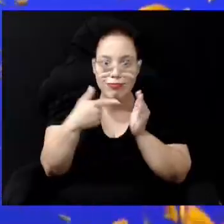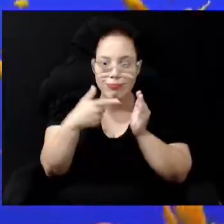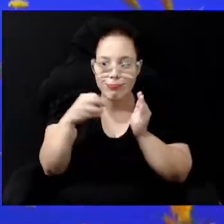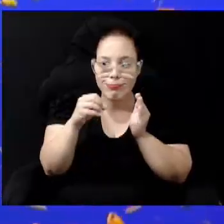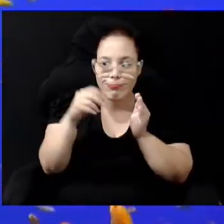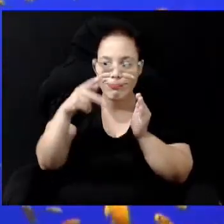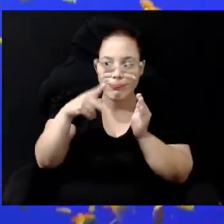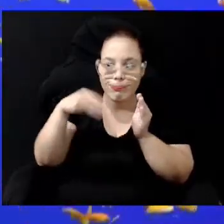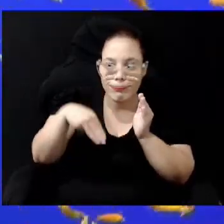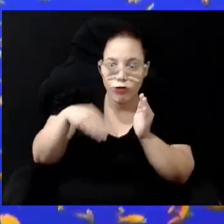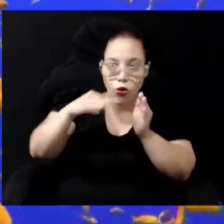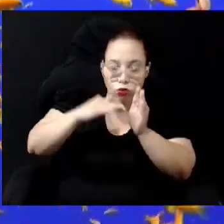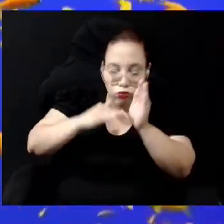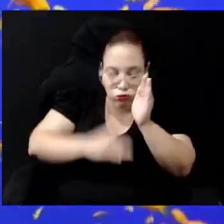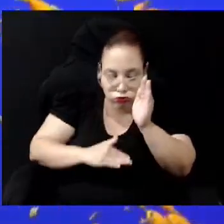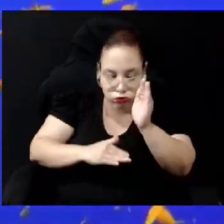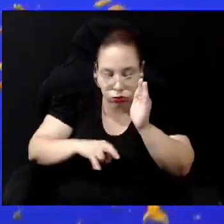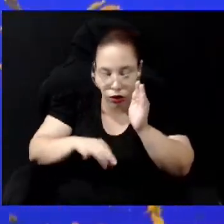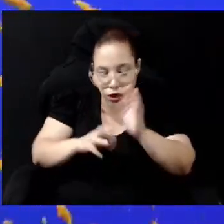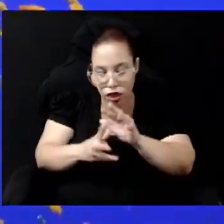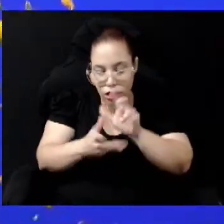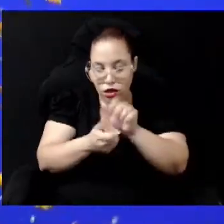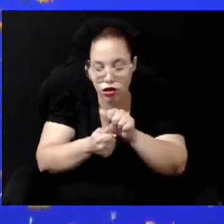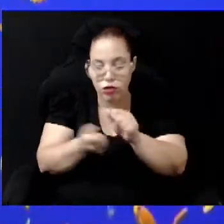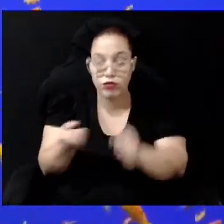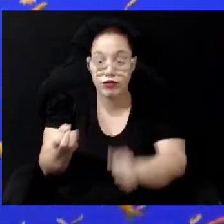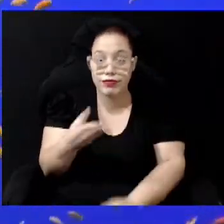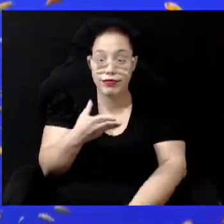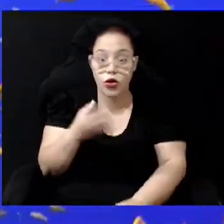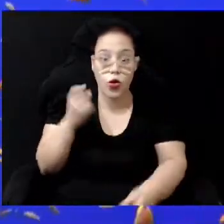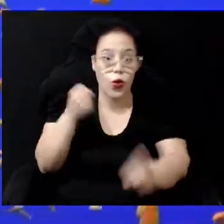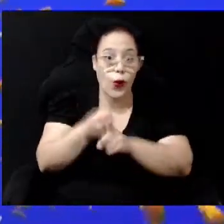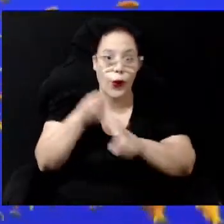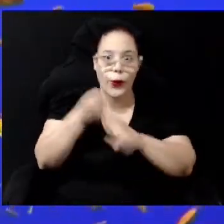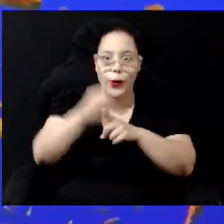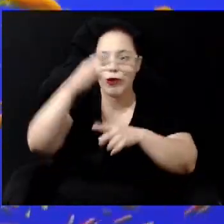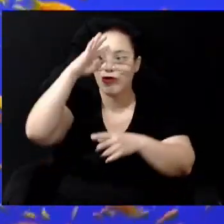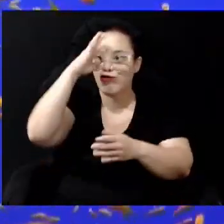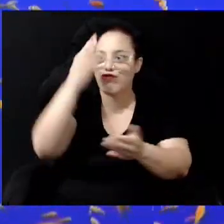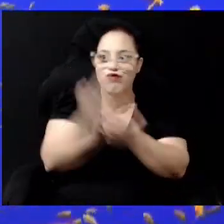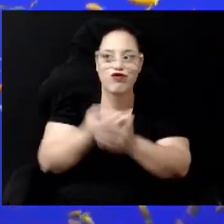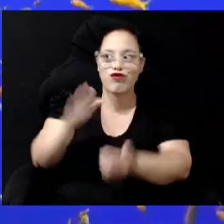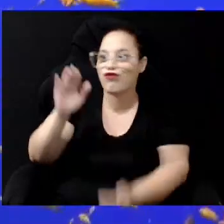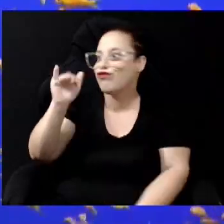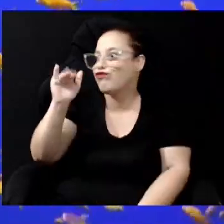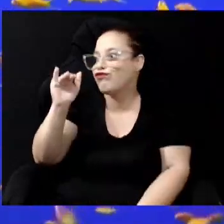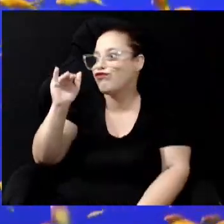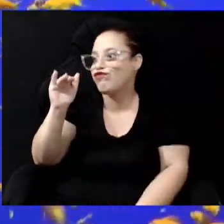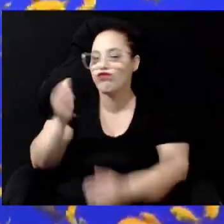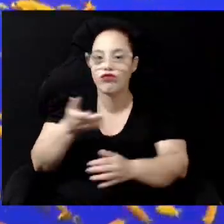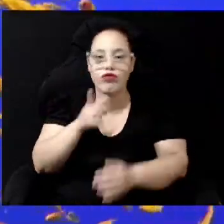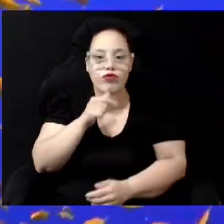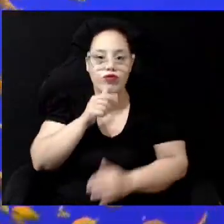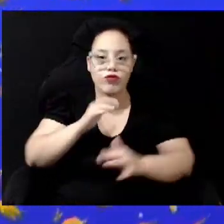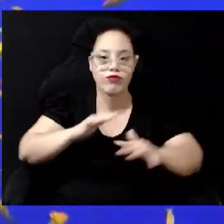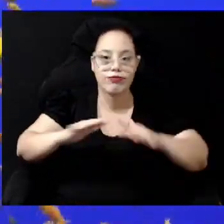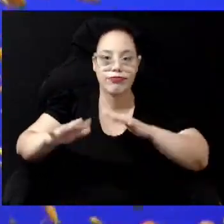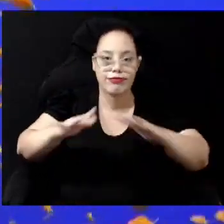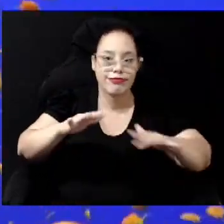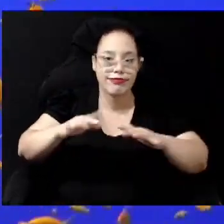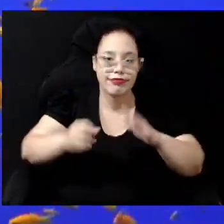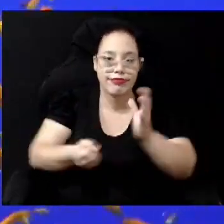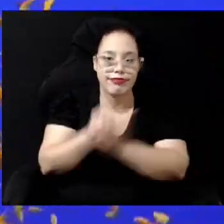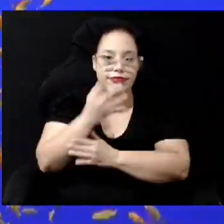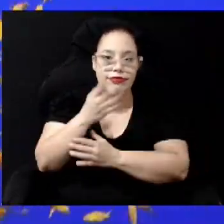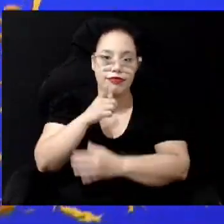da superfície da Terra. A novidade impactou a compreensão científica sobre o ciclo da água, a origem dos oceanos